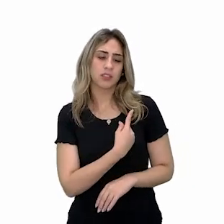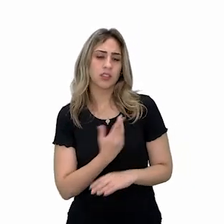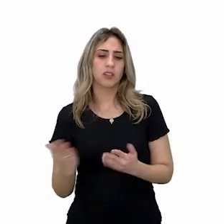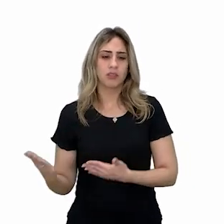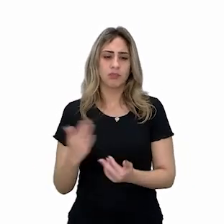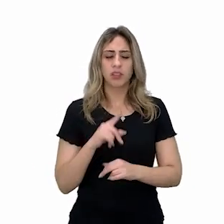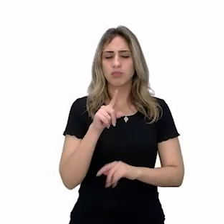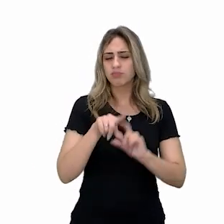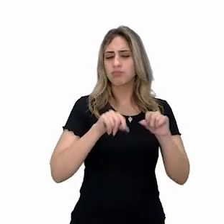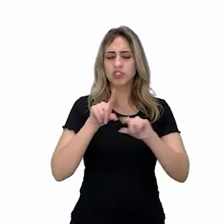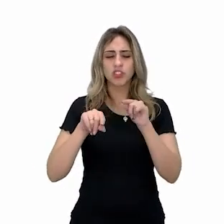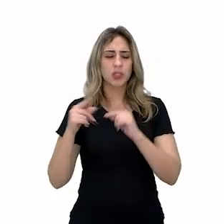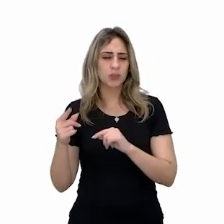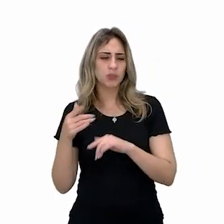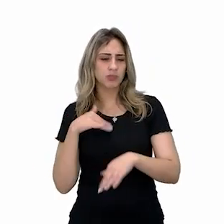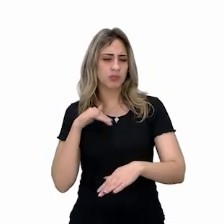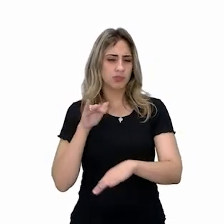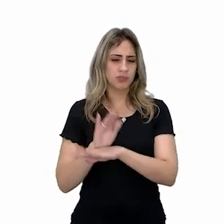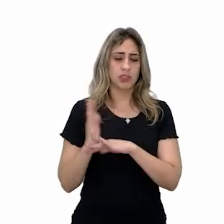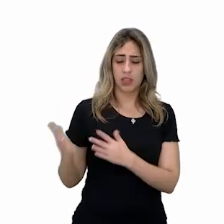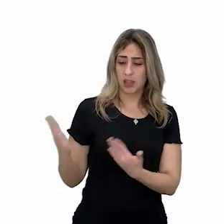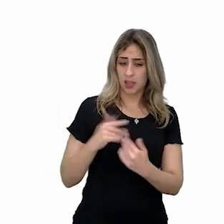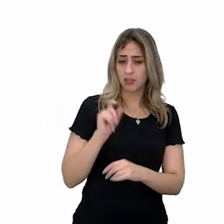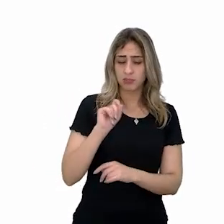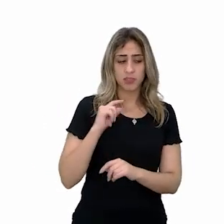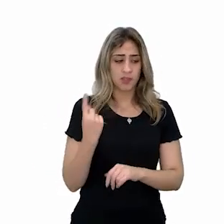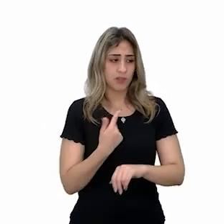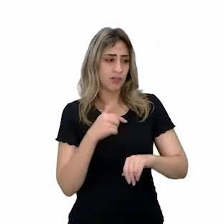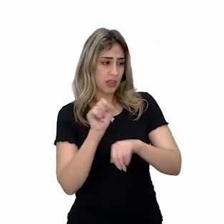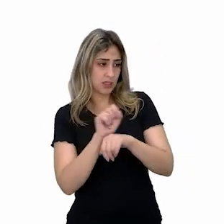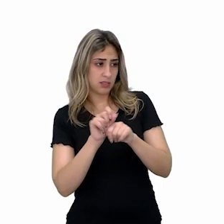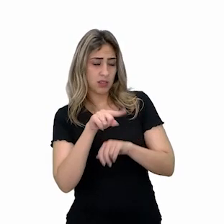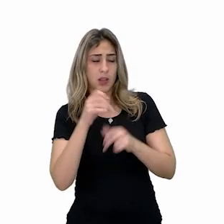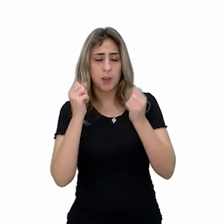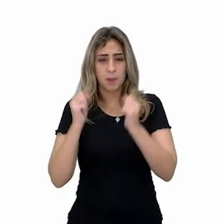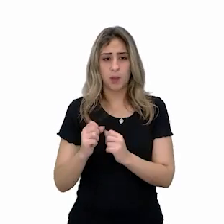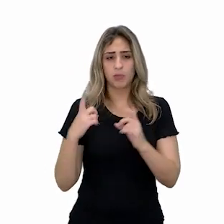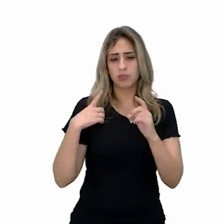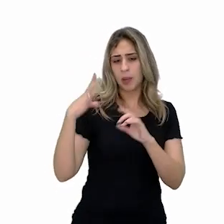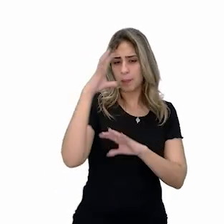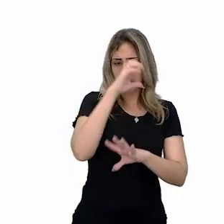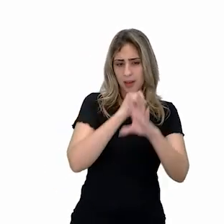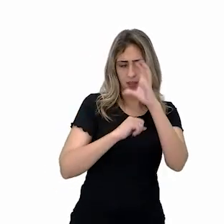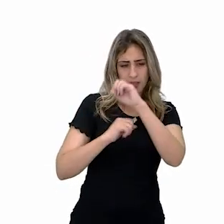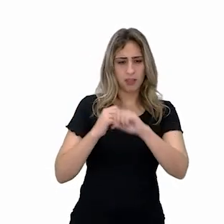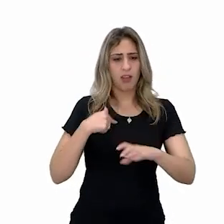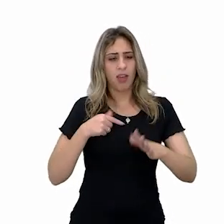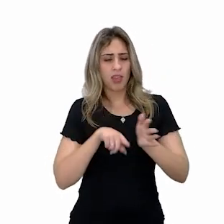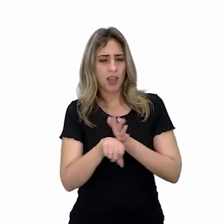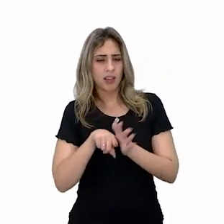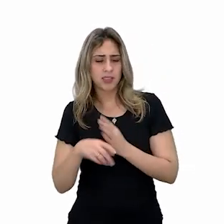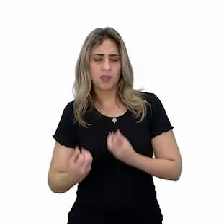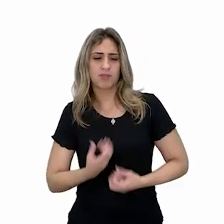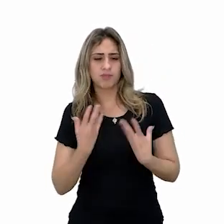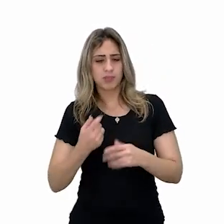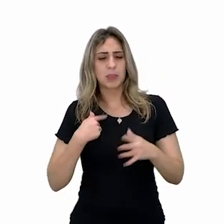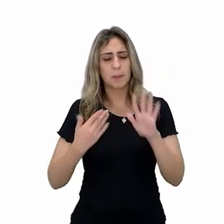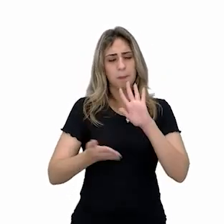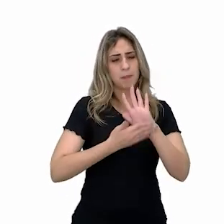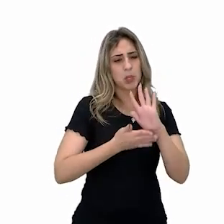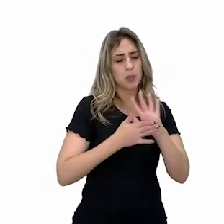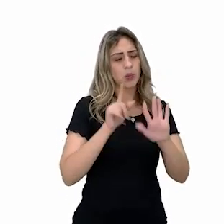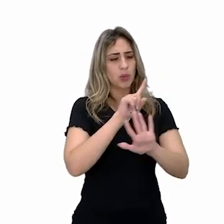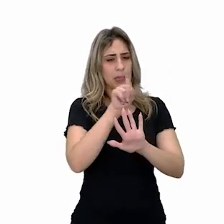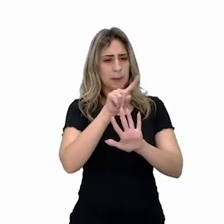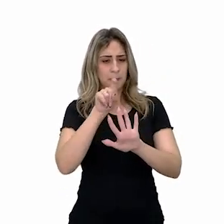o tipo de contribuição que essa prática traz é fazer com que eles possam aprender a analisar dados e propor hipóteses